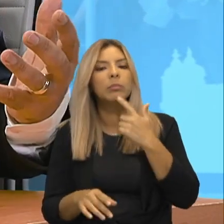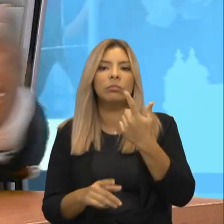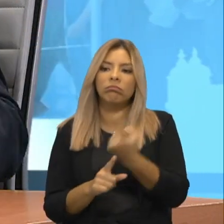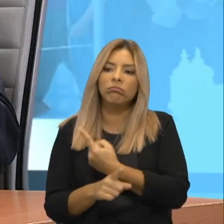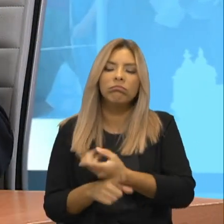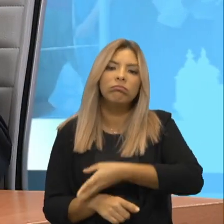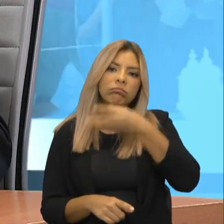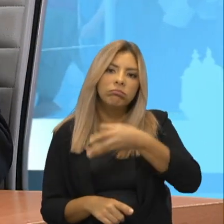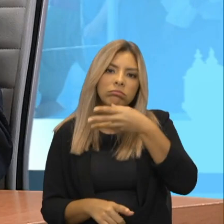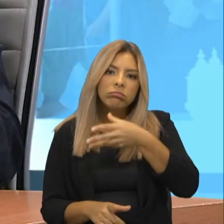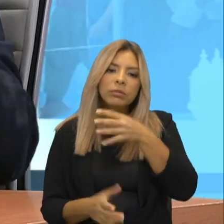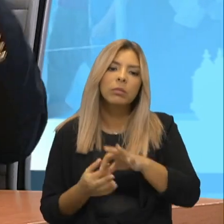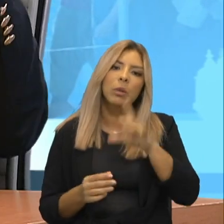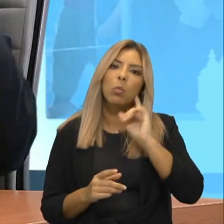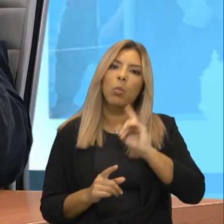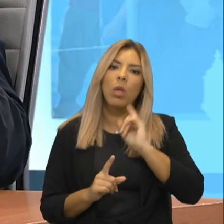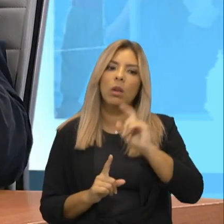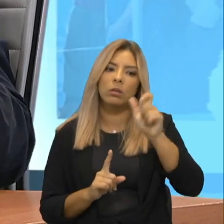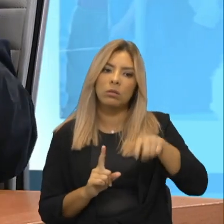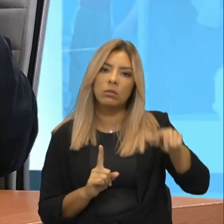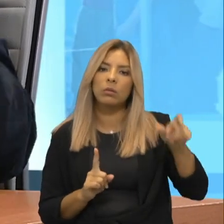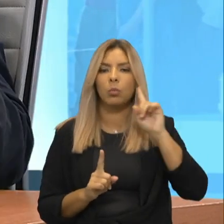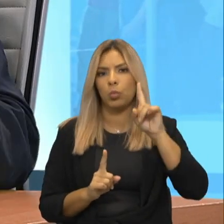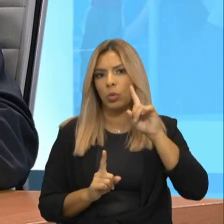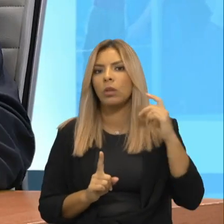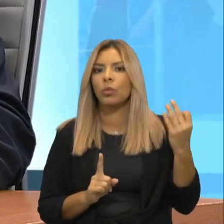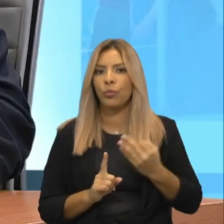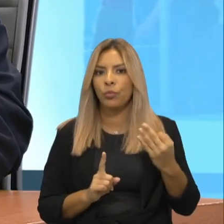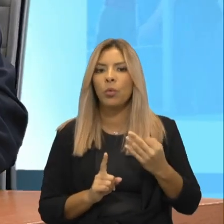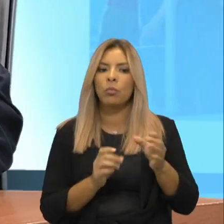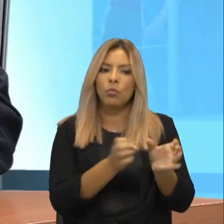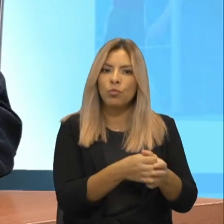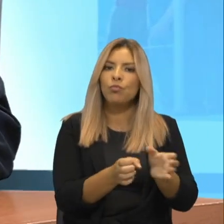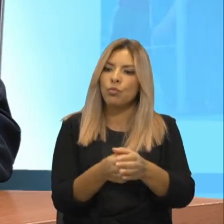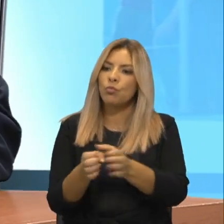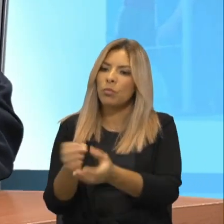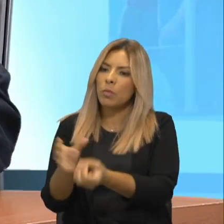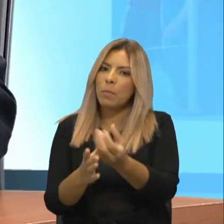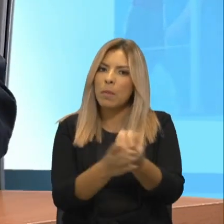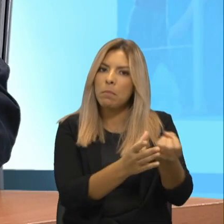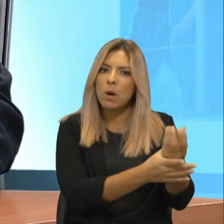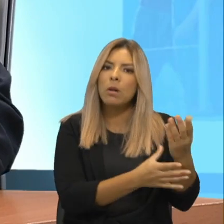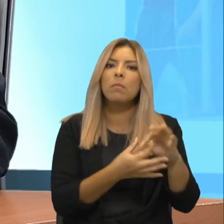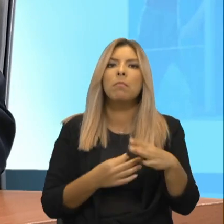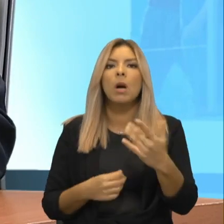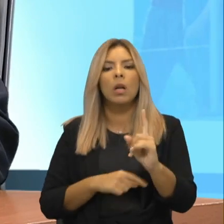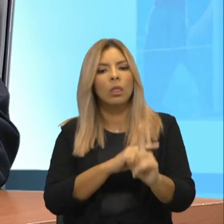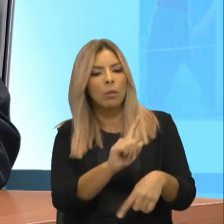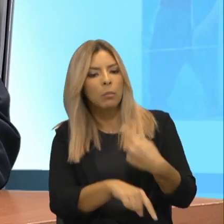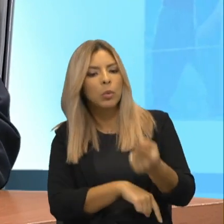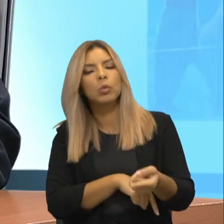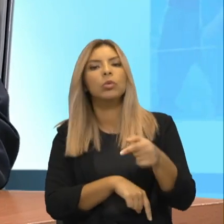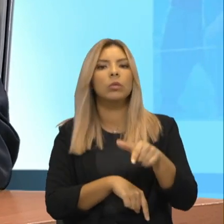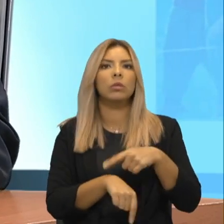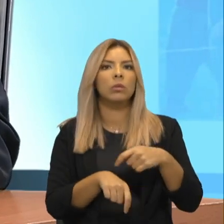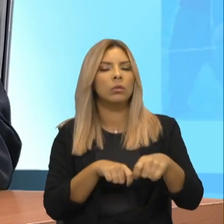muitas mulheres importantes criam várias ordens, várias congregações, e esta foi uma delas, que depois vão ter